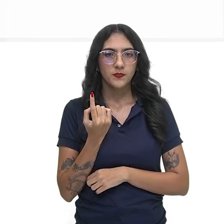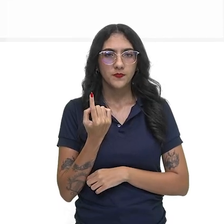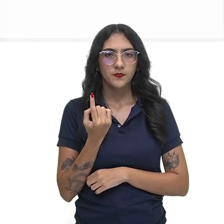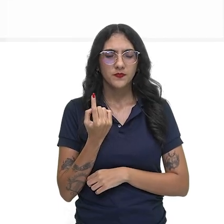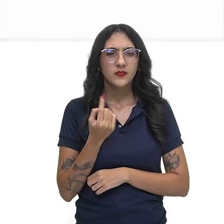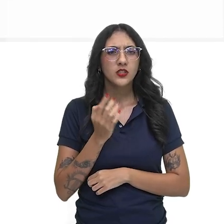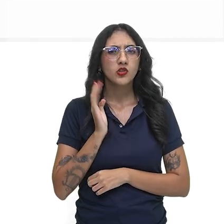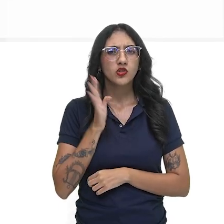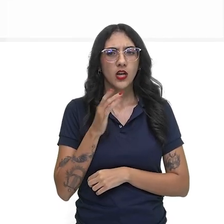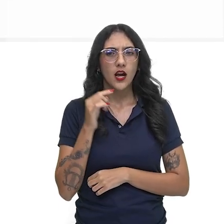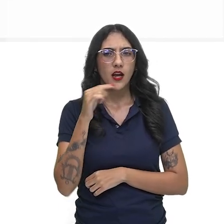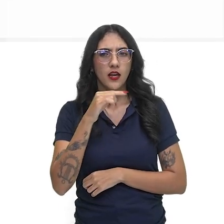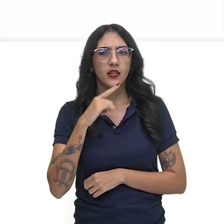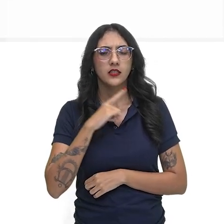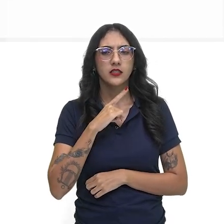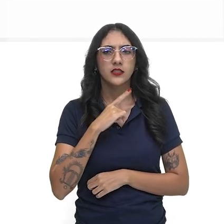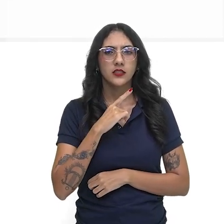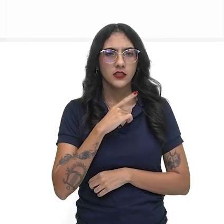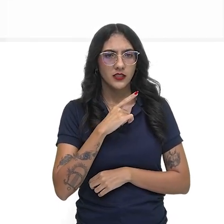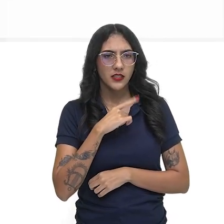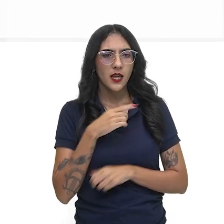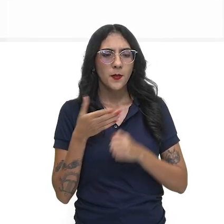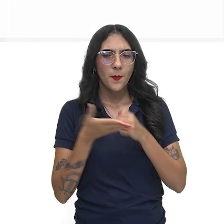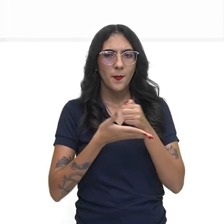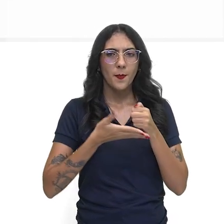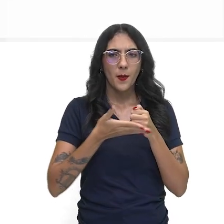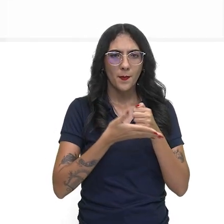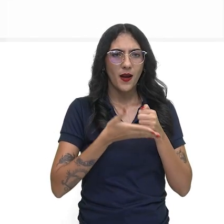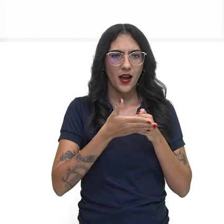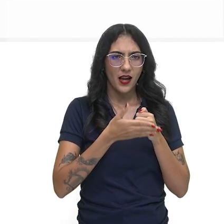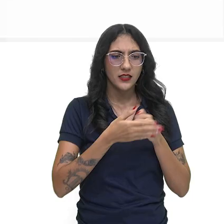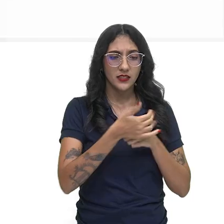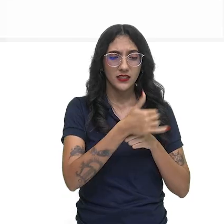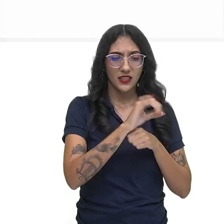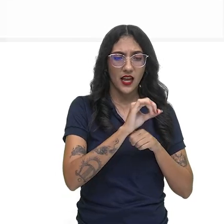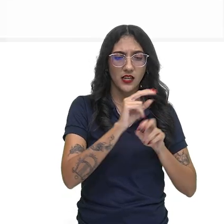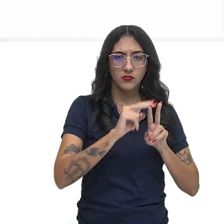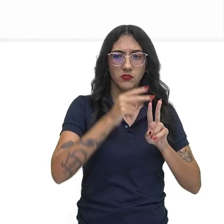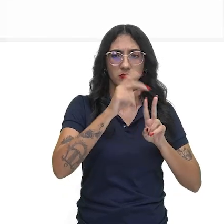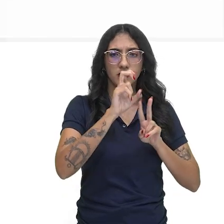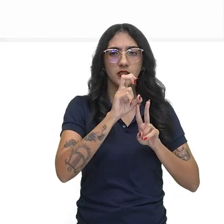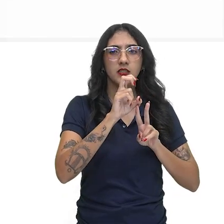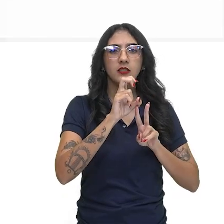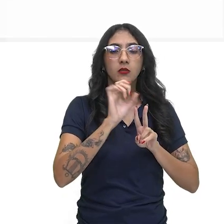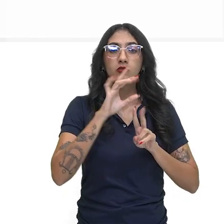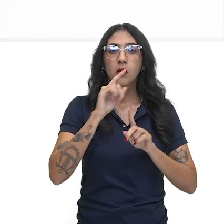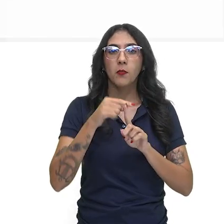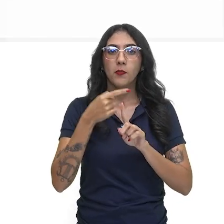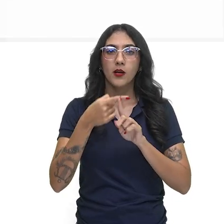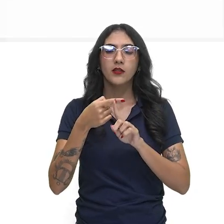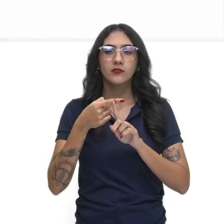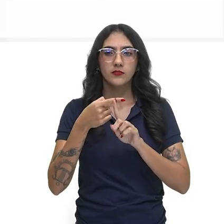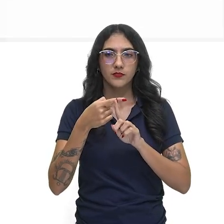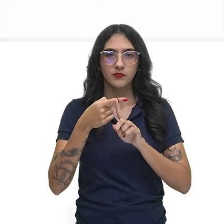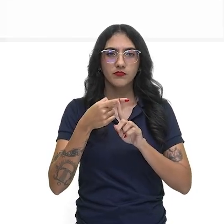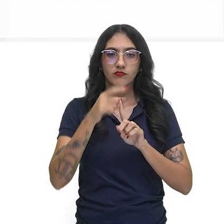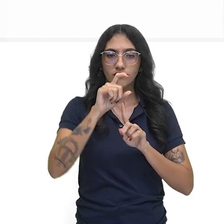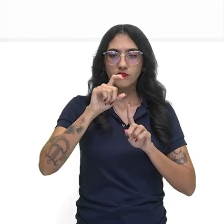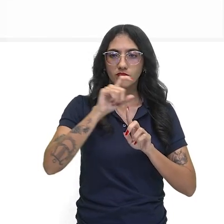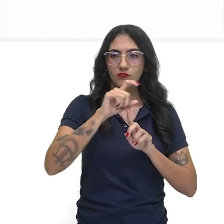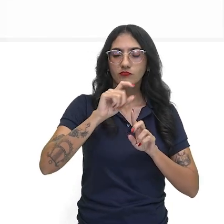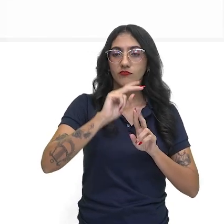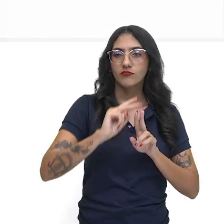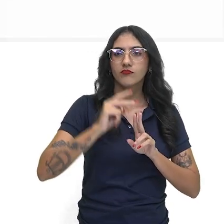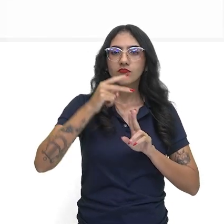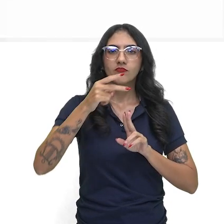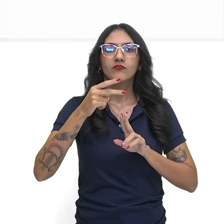Como já era 5 o expoente, ela andou uma casa, eu somo mais uma casa. O expoente aumenta.